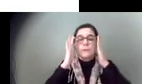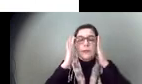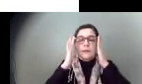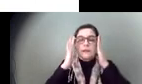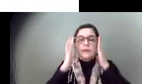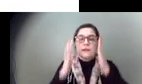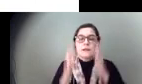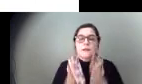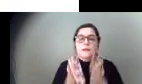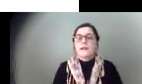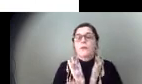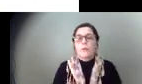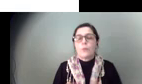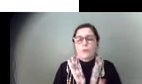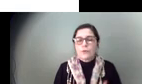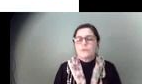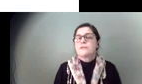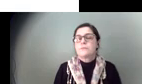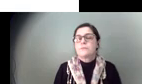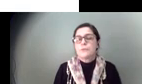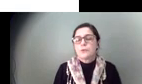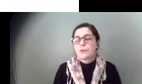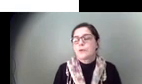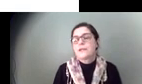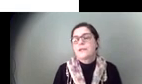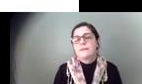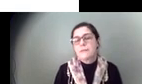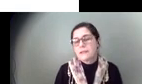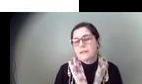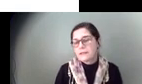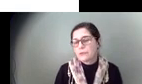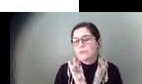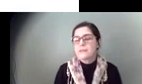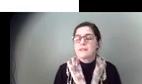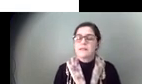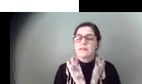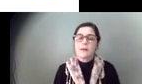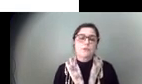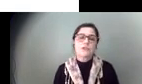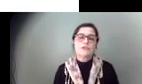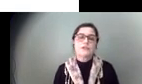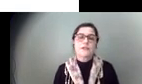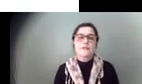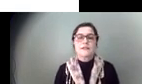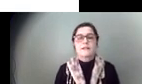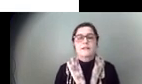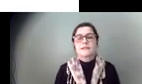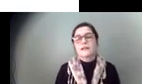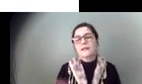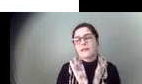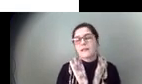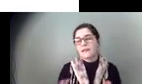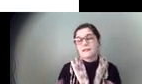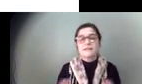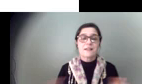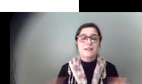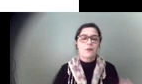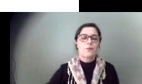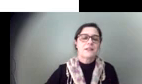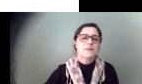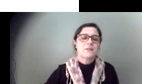voltaram. E aí, como foram esses protocolos, né, para esse retorno presencial? Então, a gente teve né,